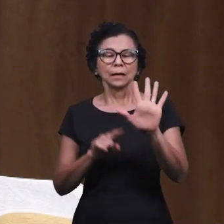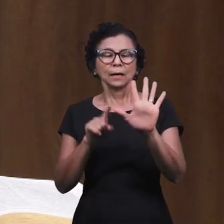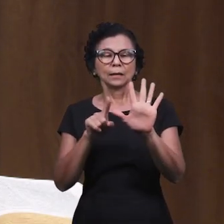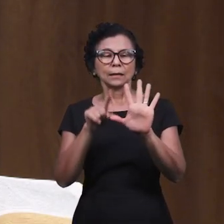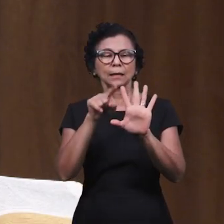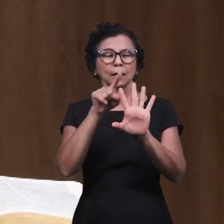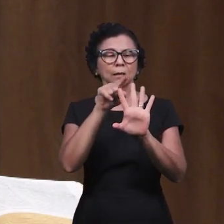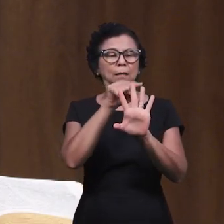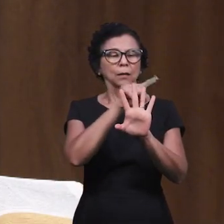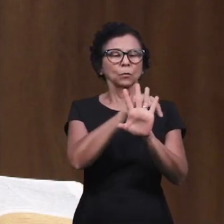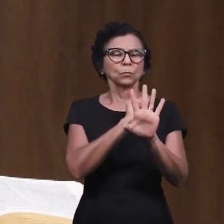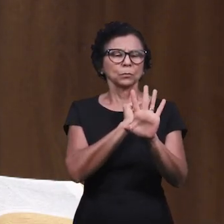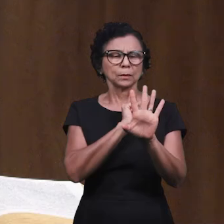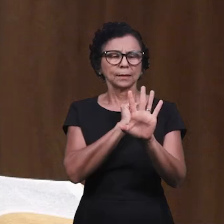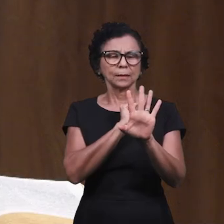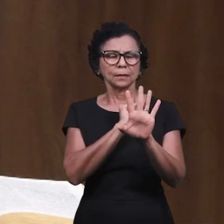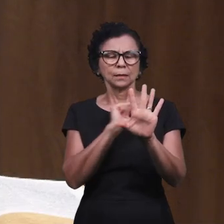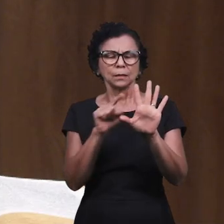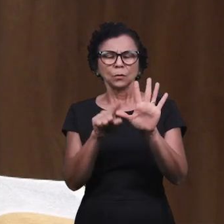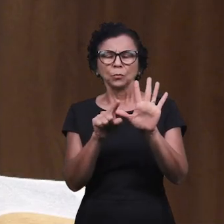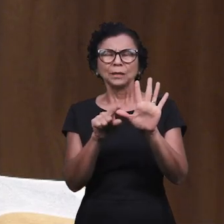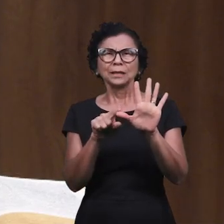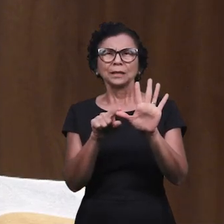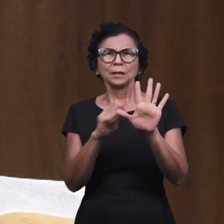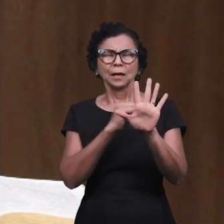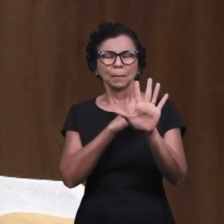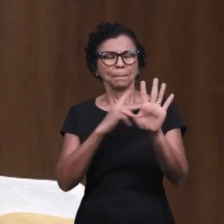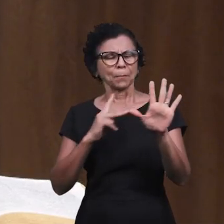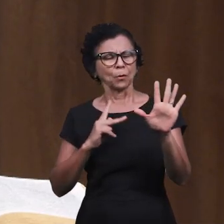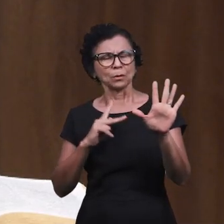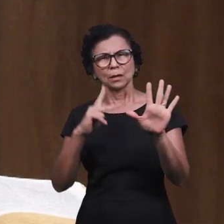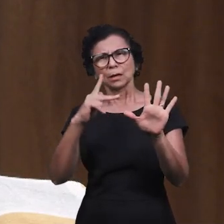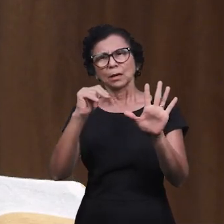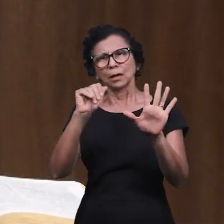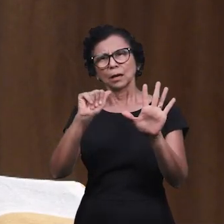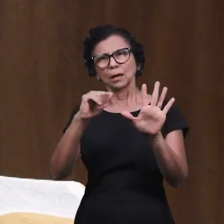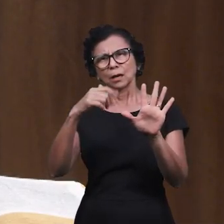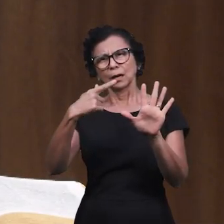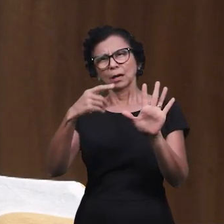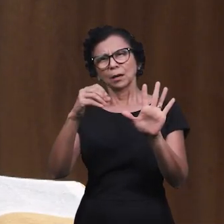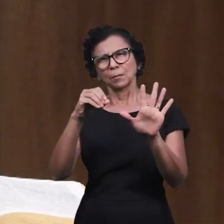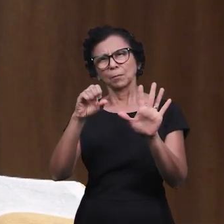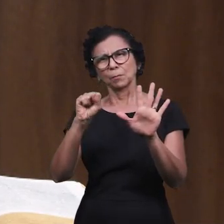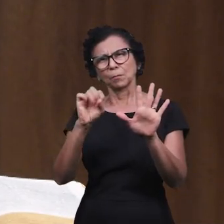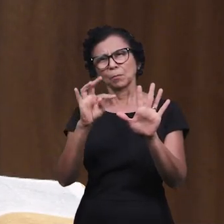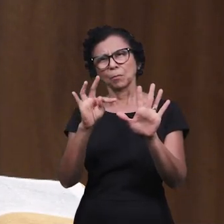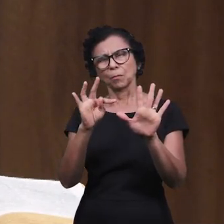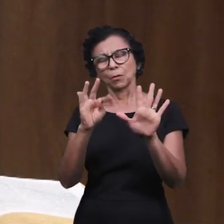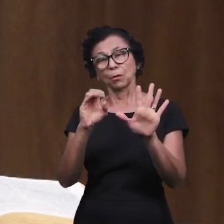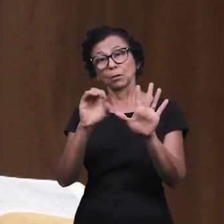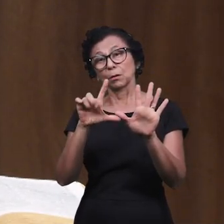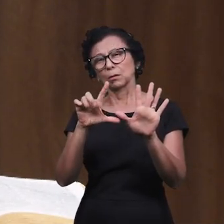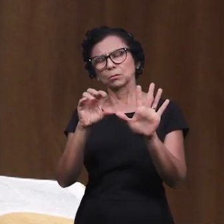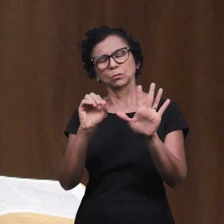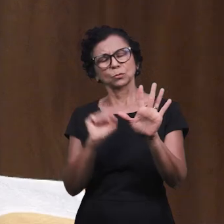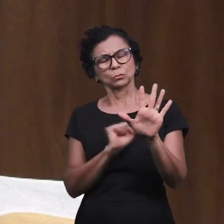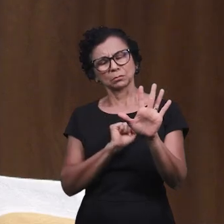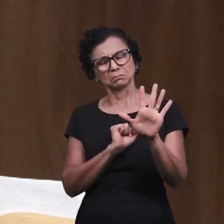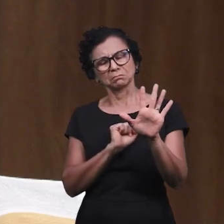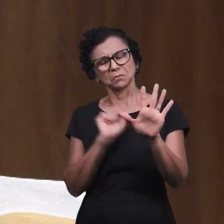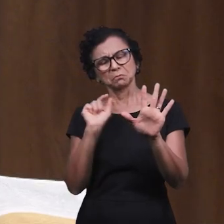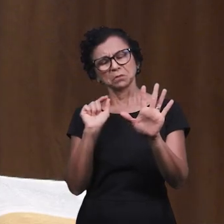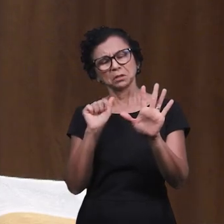fazer os apóstolos. O que era o apóstolo? Por que recebeu esse nome de apóstolo, né? O profeta, o evangelista,